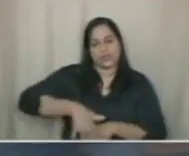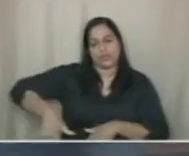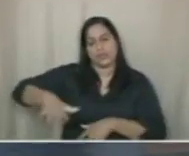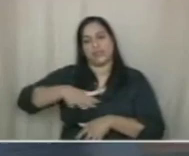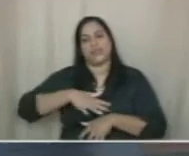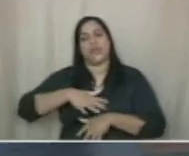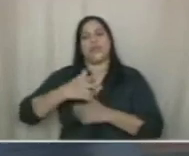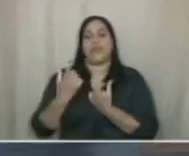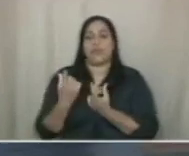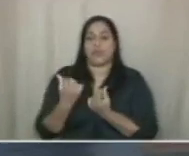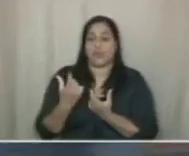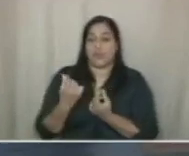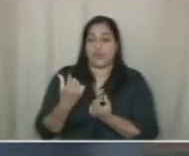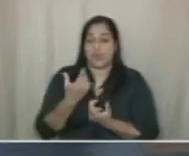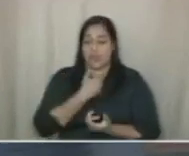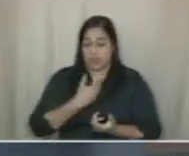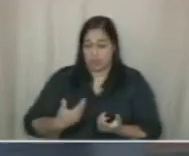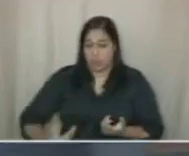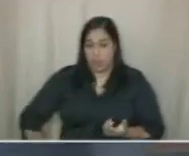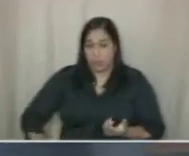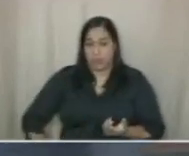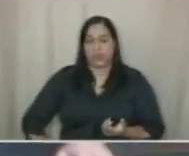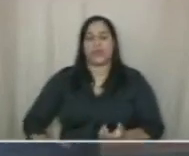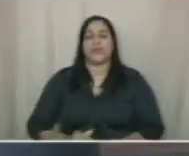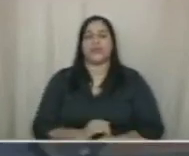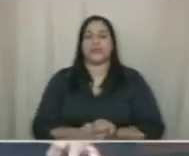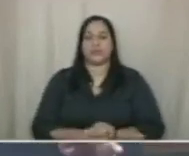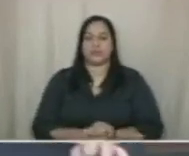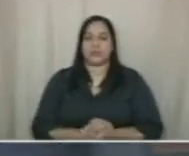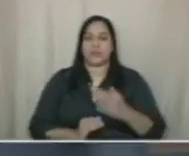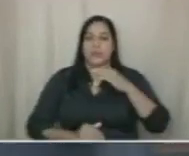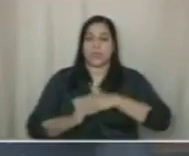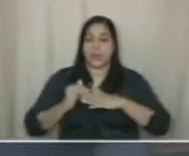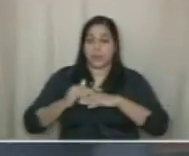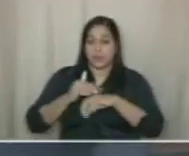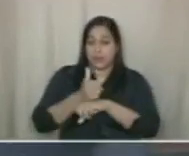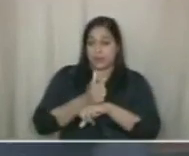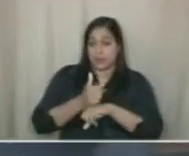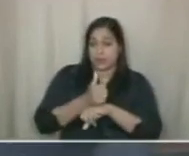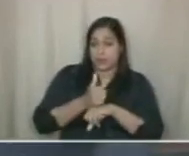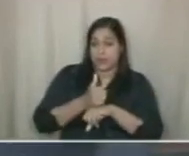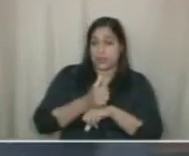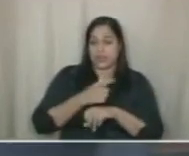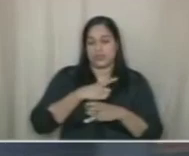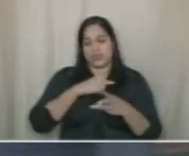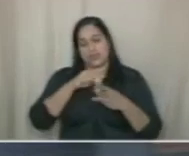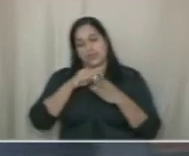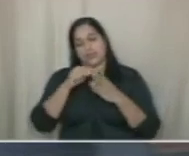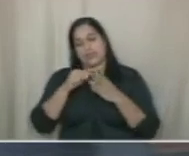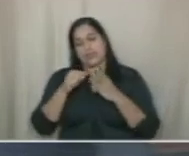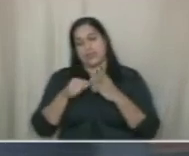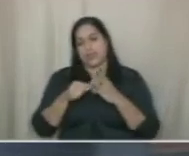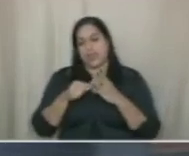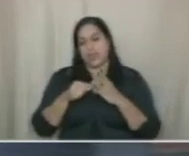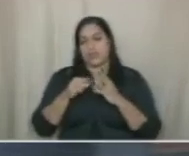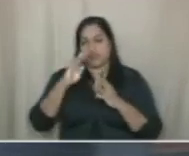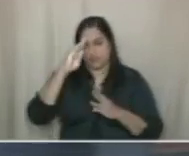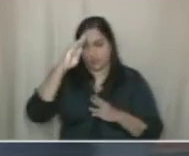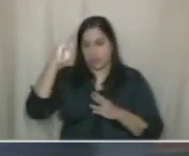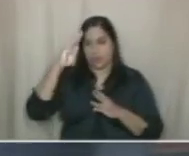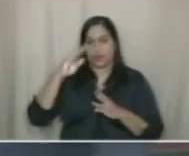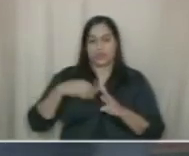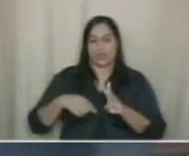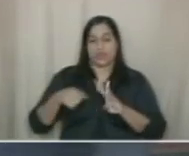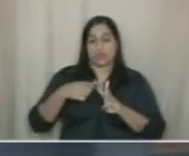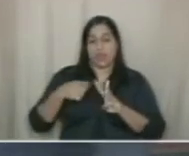tratando o dinheiro público como ele deve ser tratado essa carreira ela tem três premissas vereadora Dani Portela A primeira é